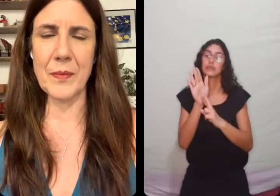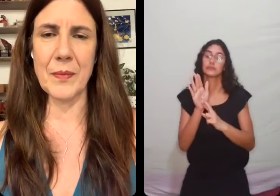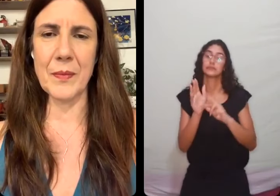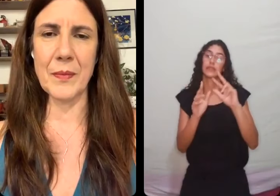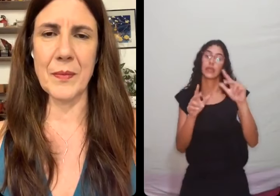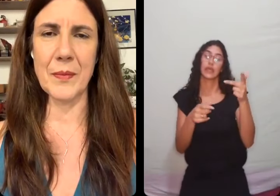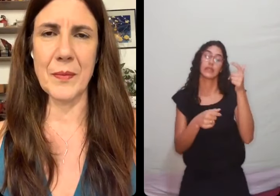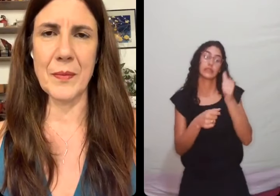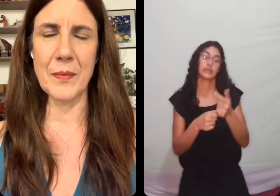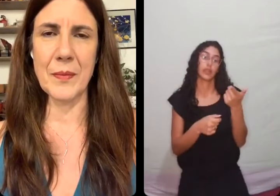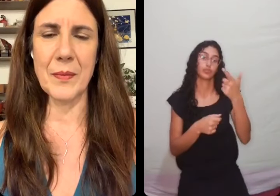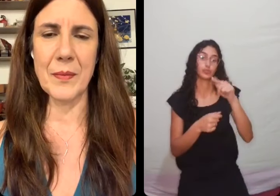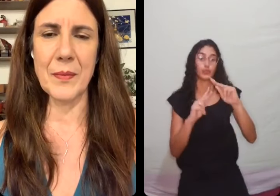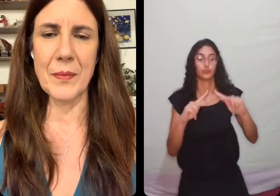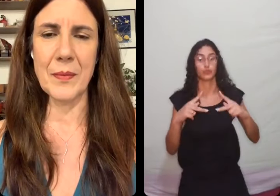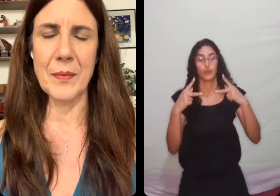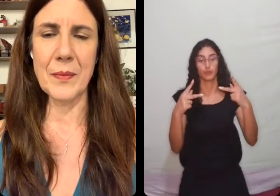convite.